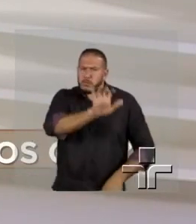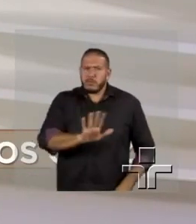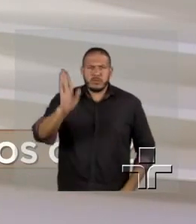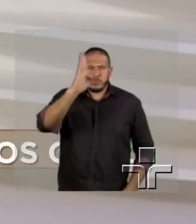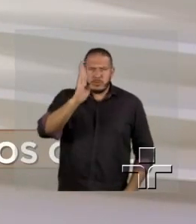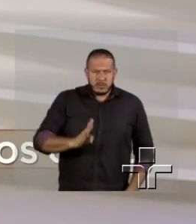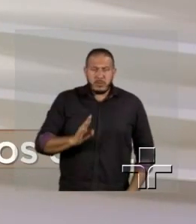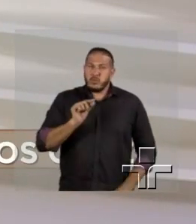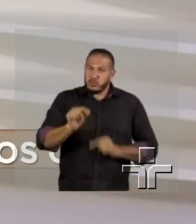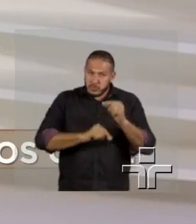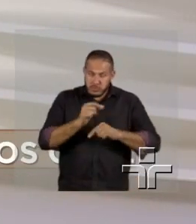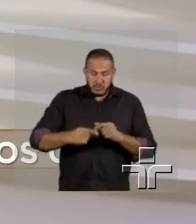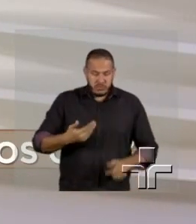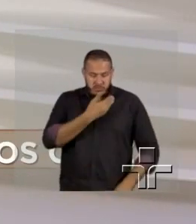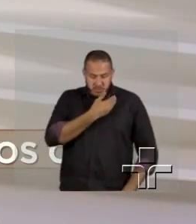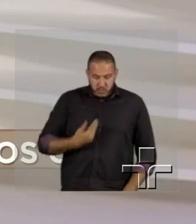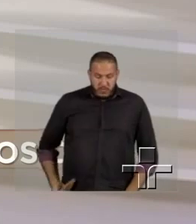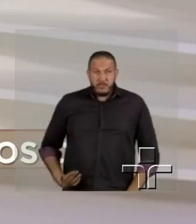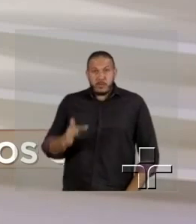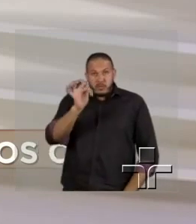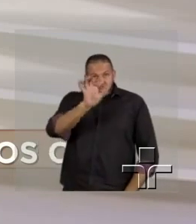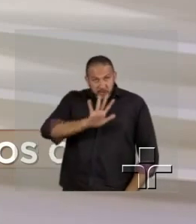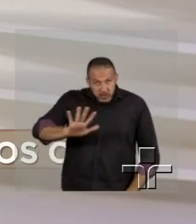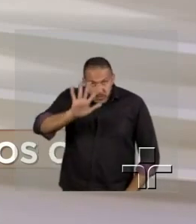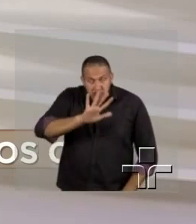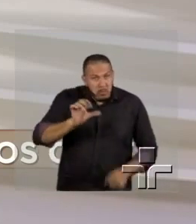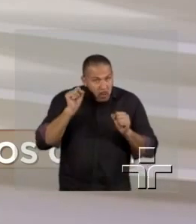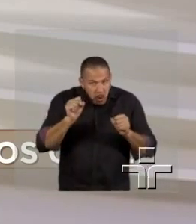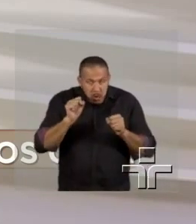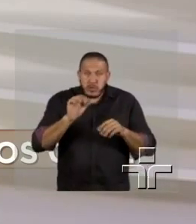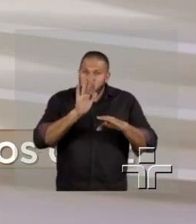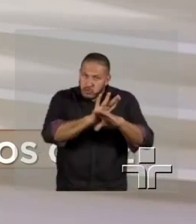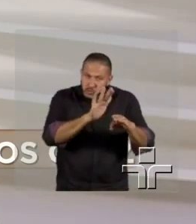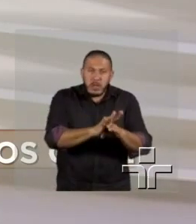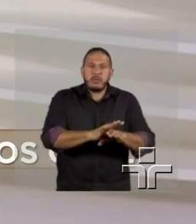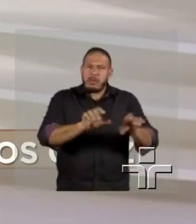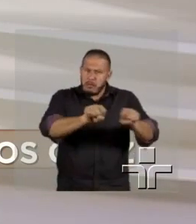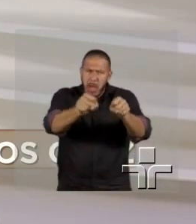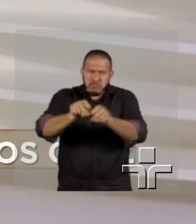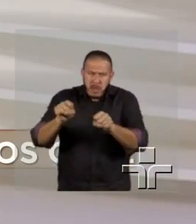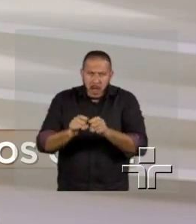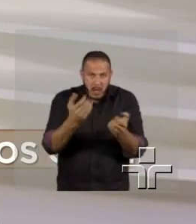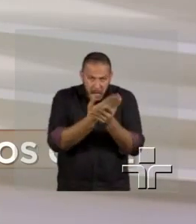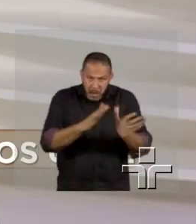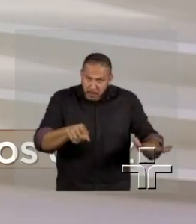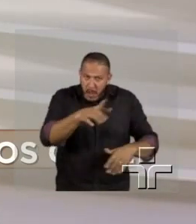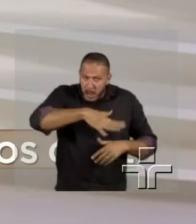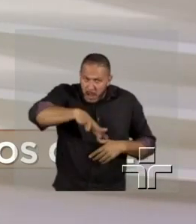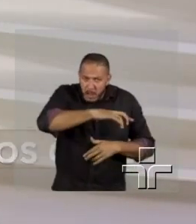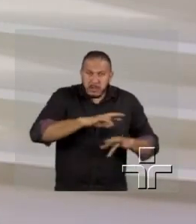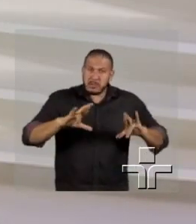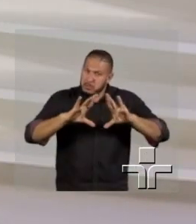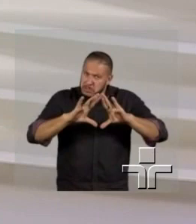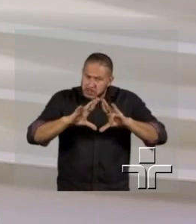efeito da atuação de milícias armadas que oprimem a